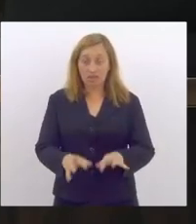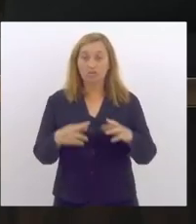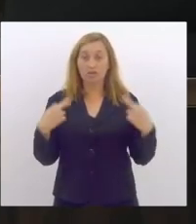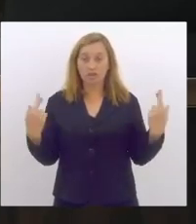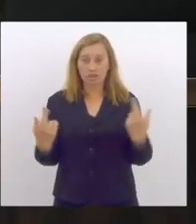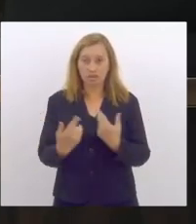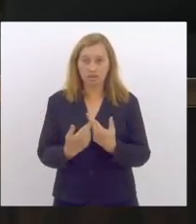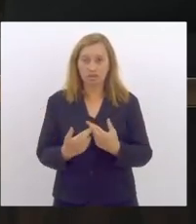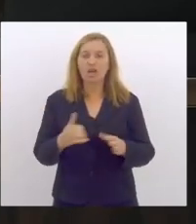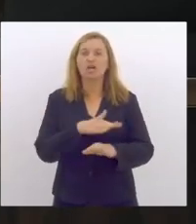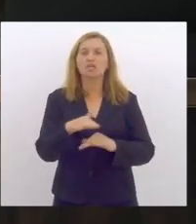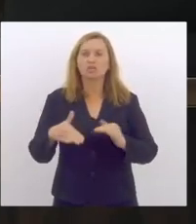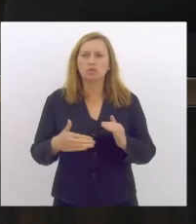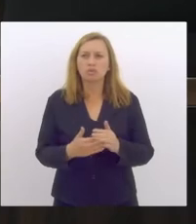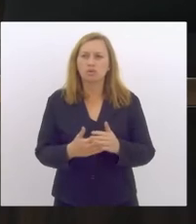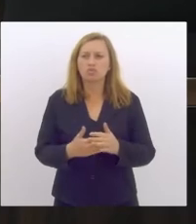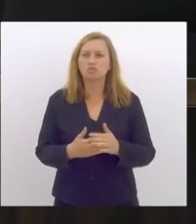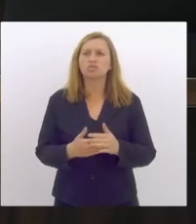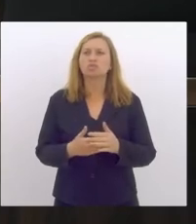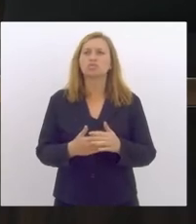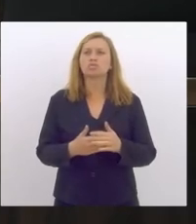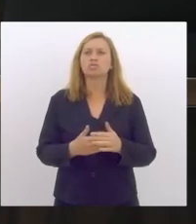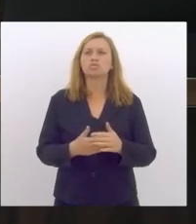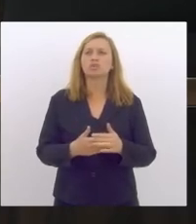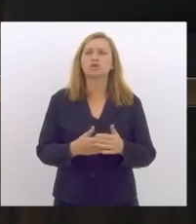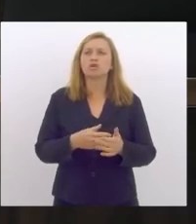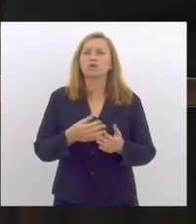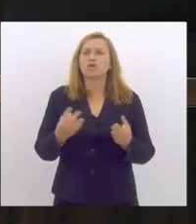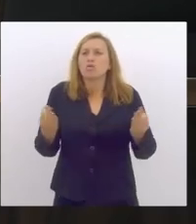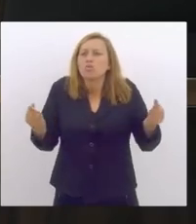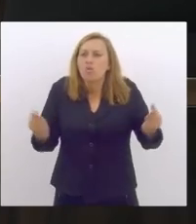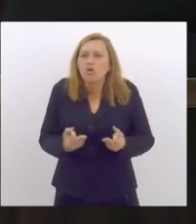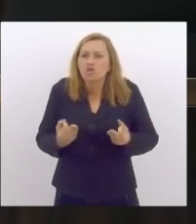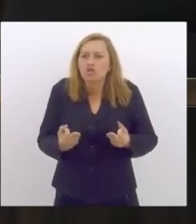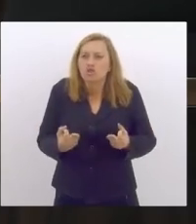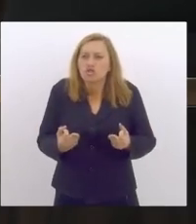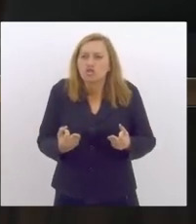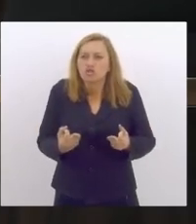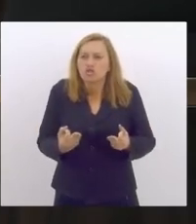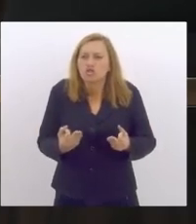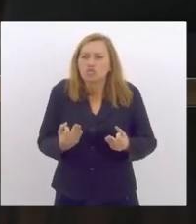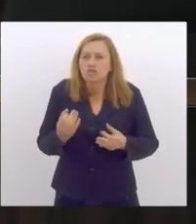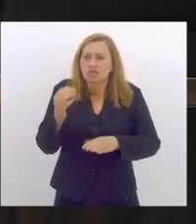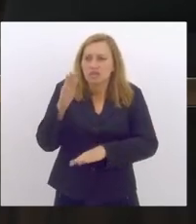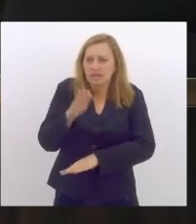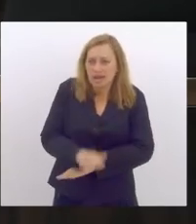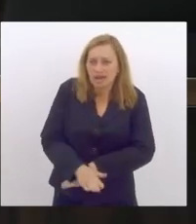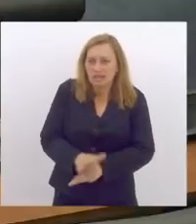sessão. Tenham todos um ótimo final de tarde.